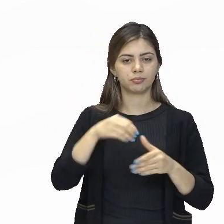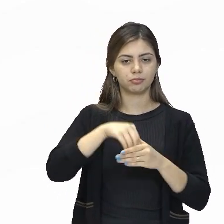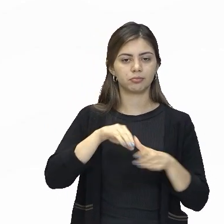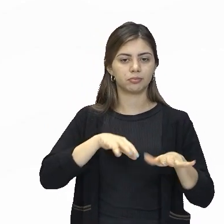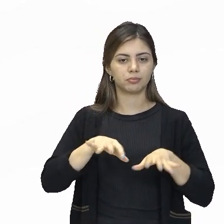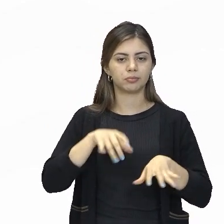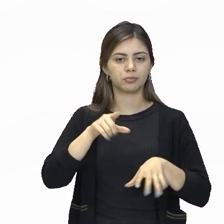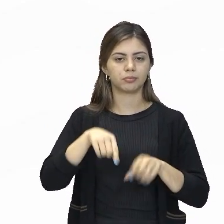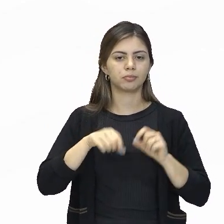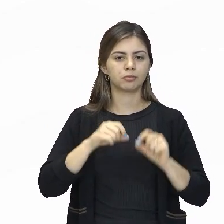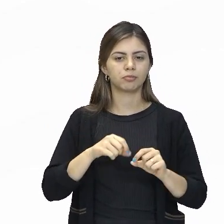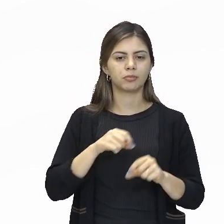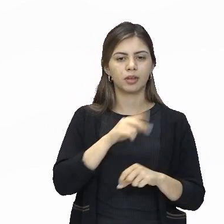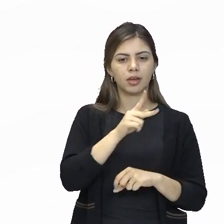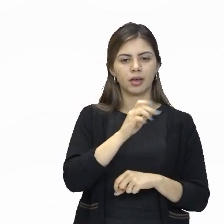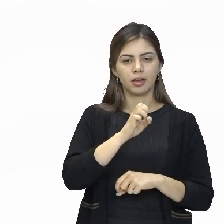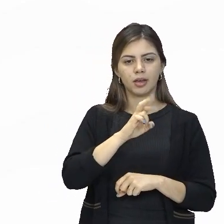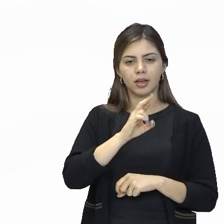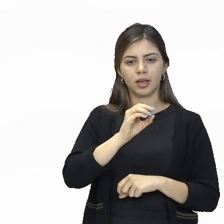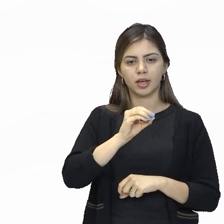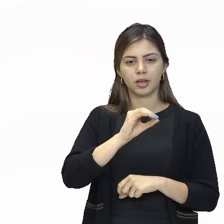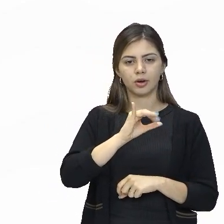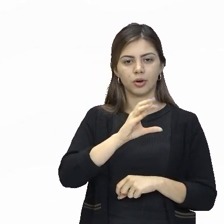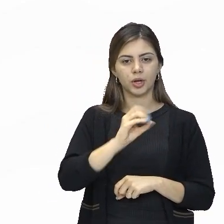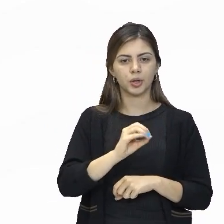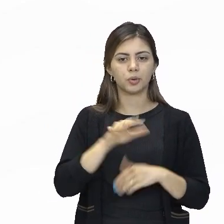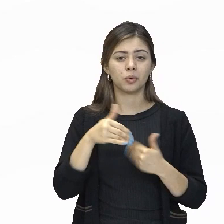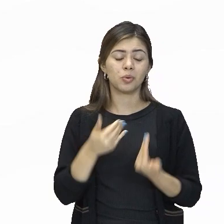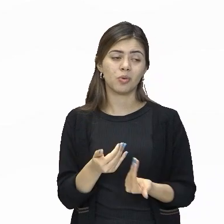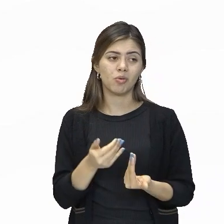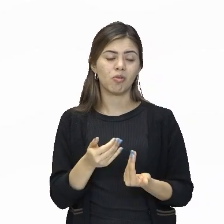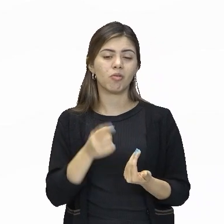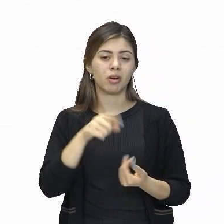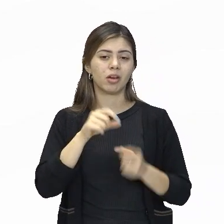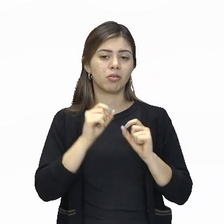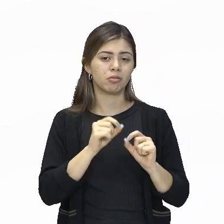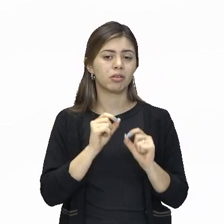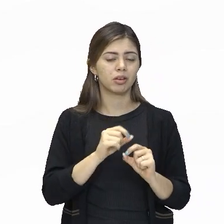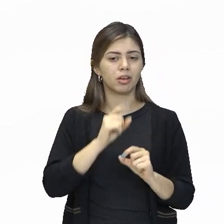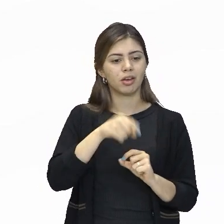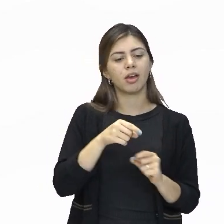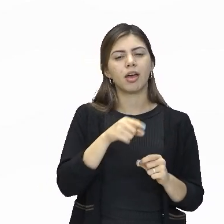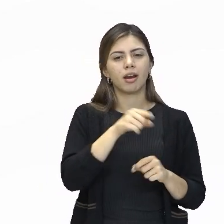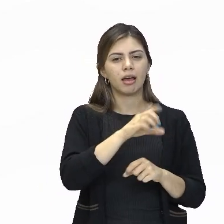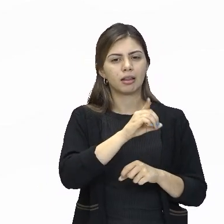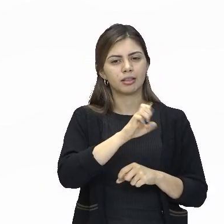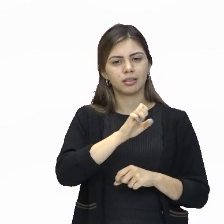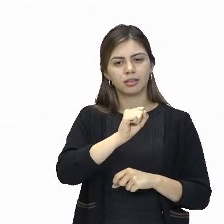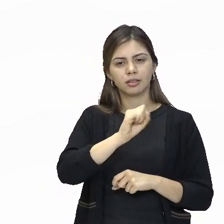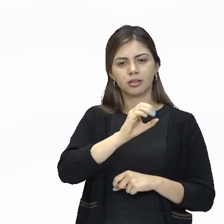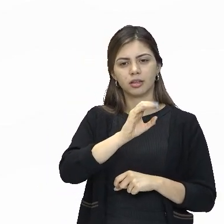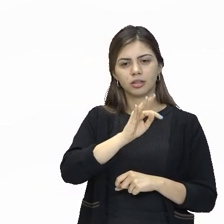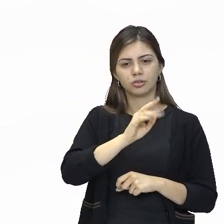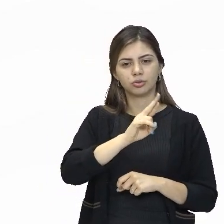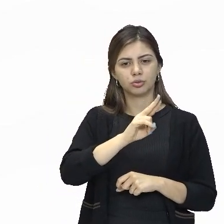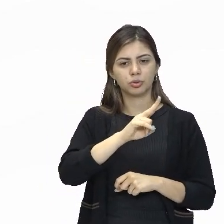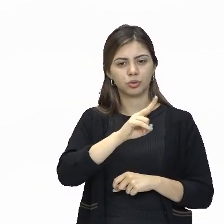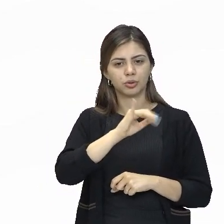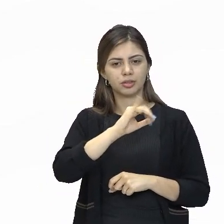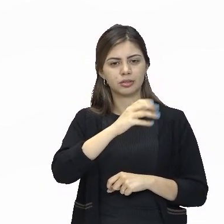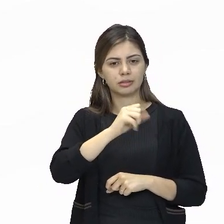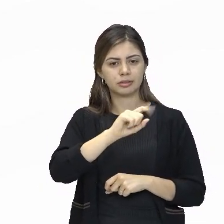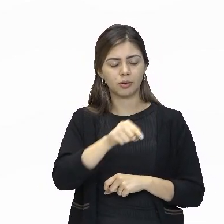lado heróico. Hoje chama também de desconstrução, certo? Então olha só, desconstrução dos valores